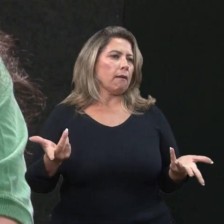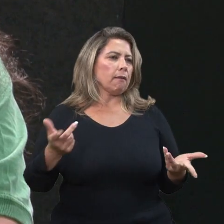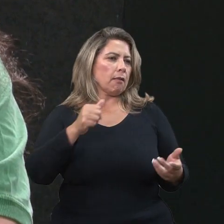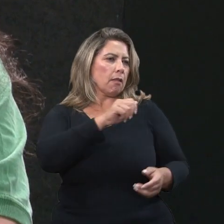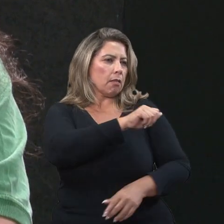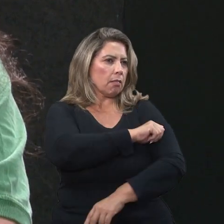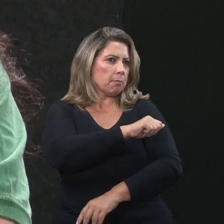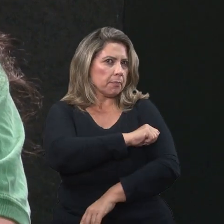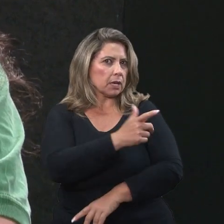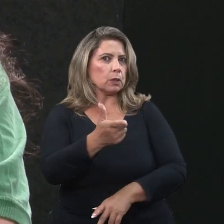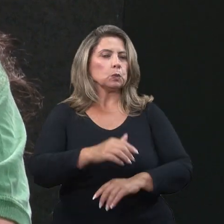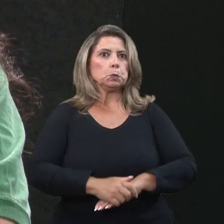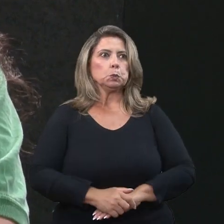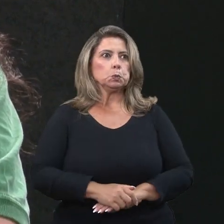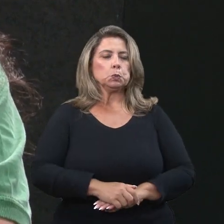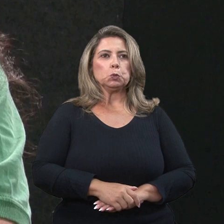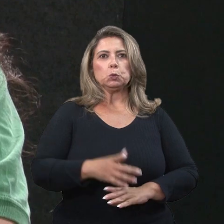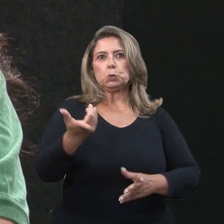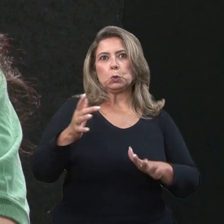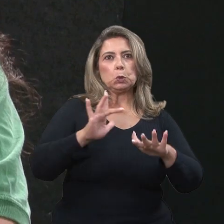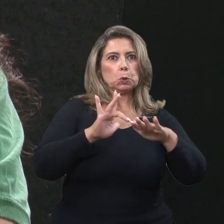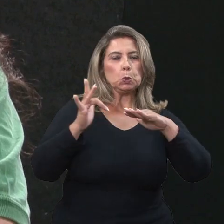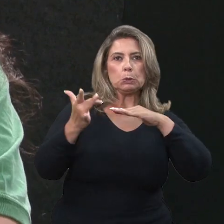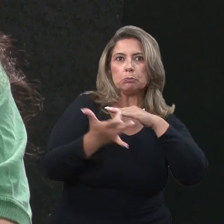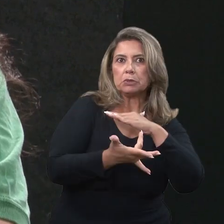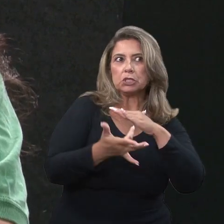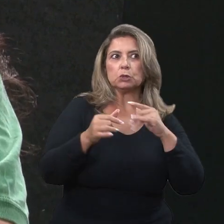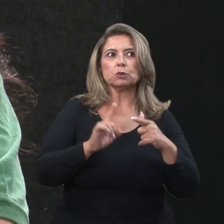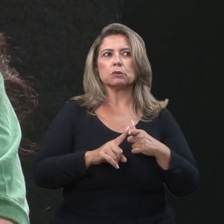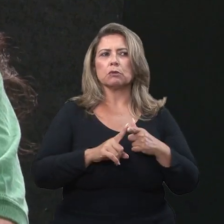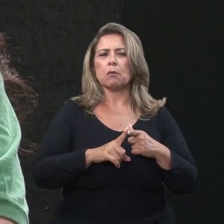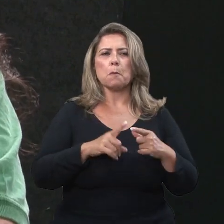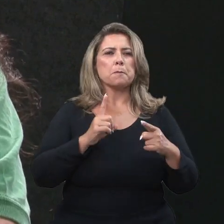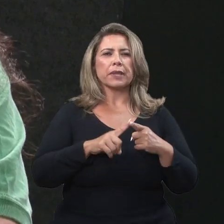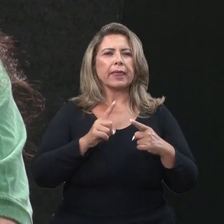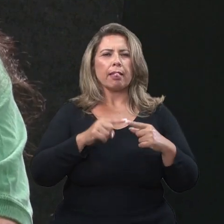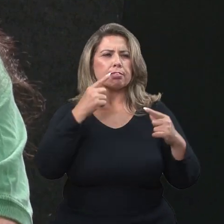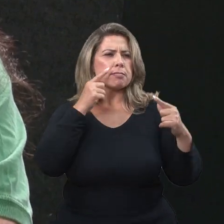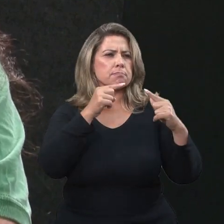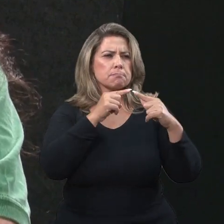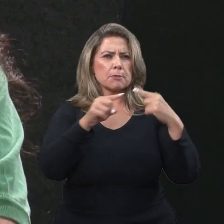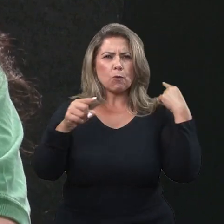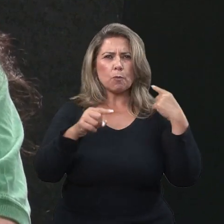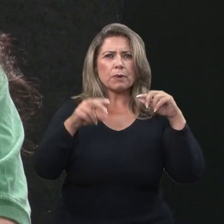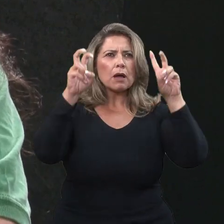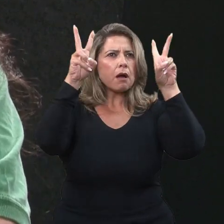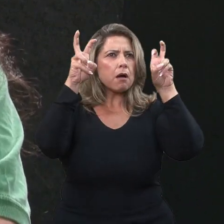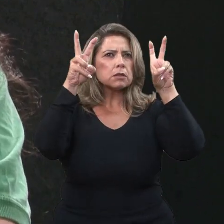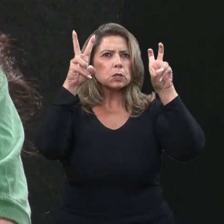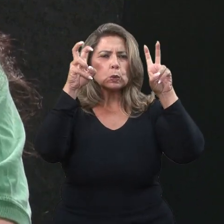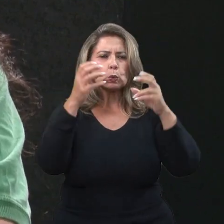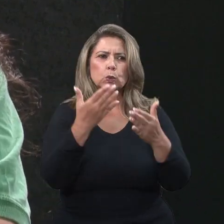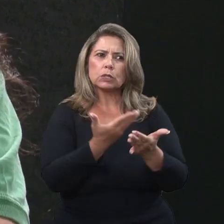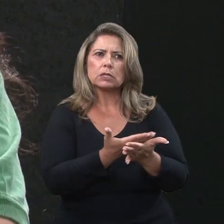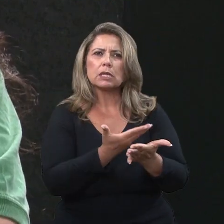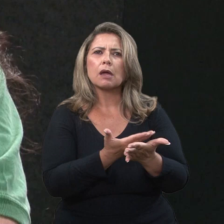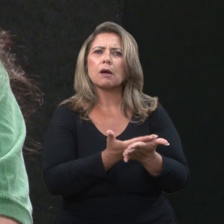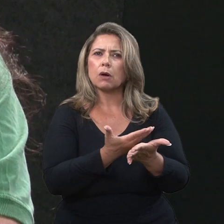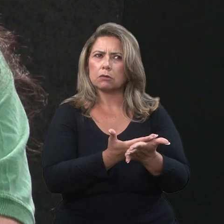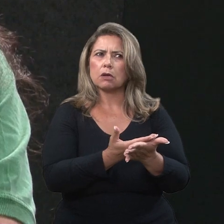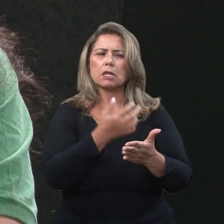exemplo, com um conteúdo que não é pertinente com o ensino, né? Trazendo conteúdo de